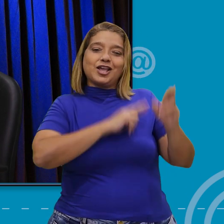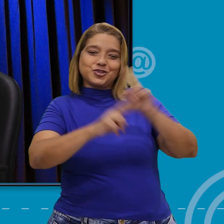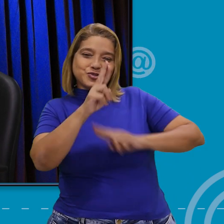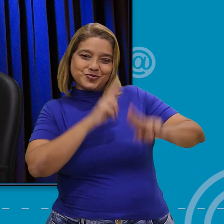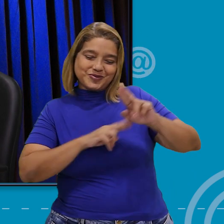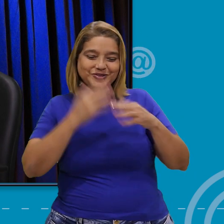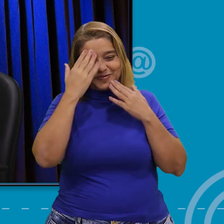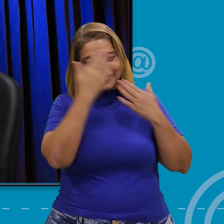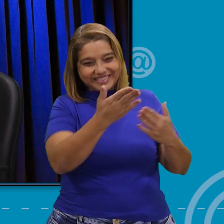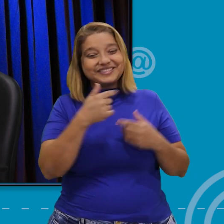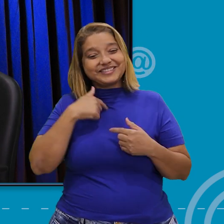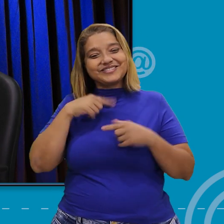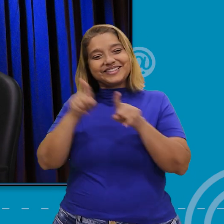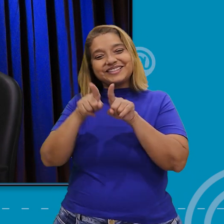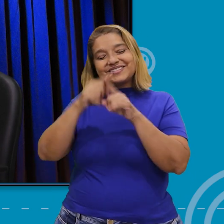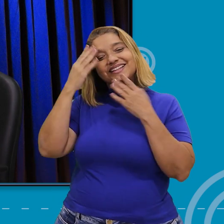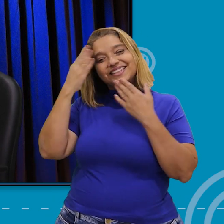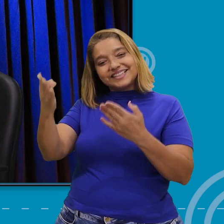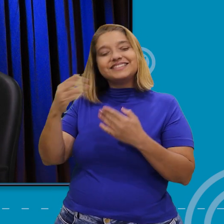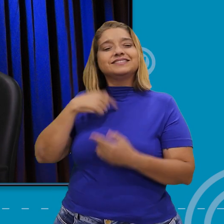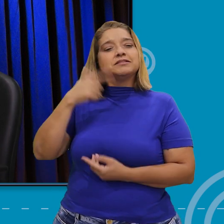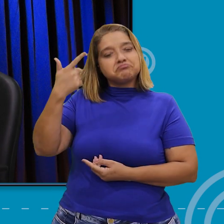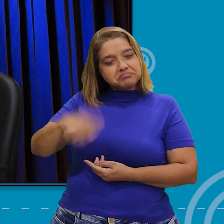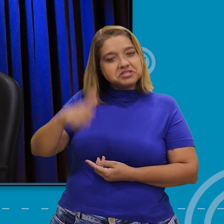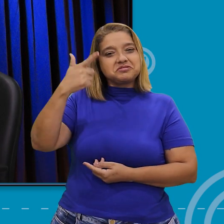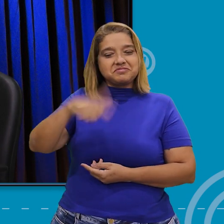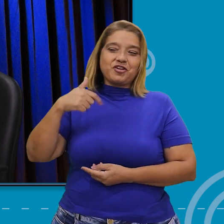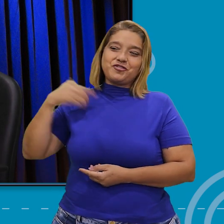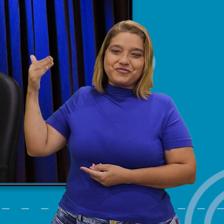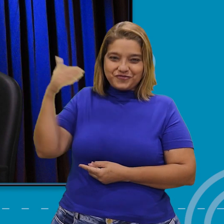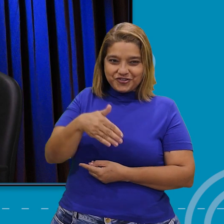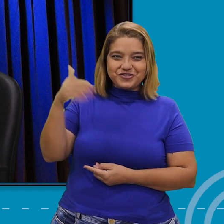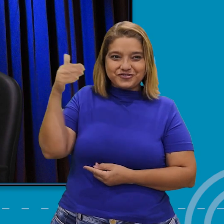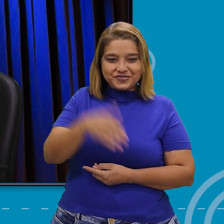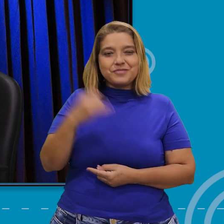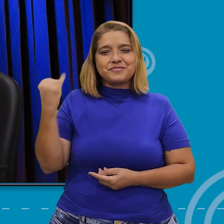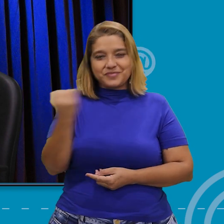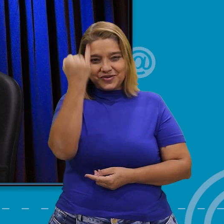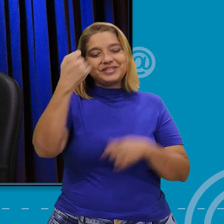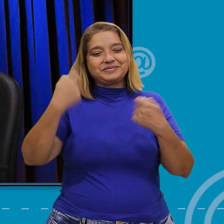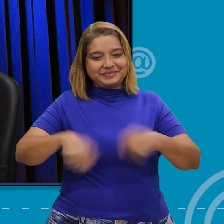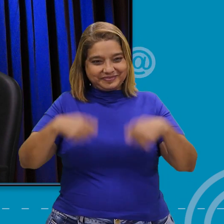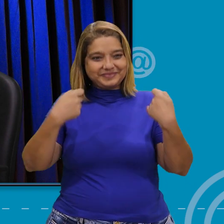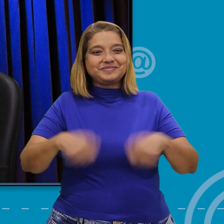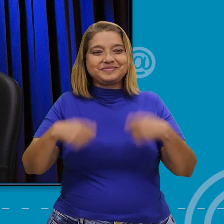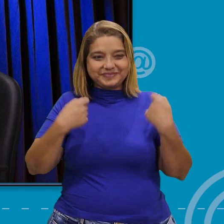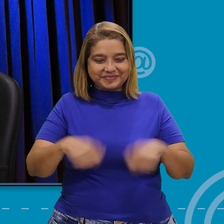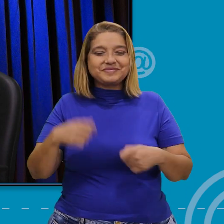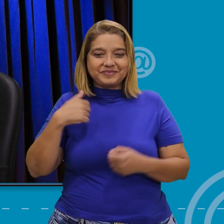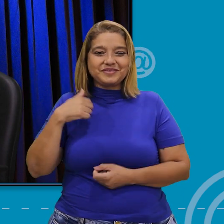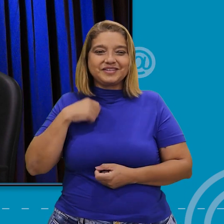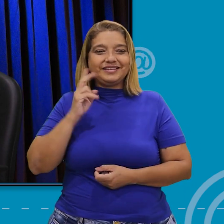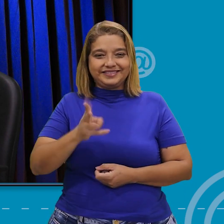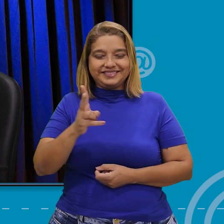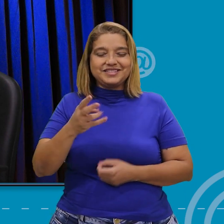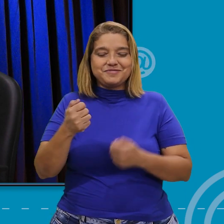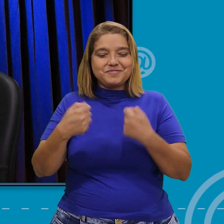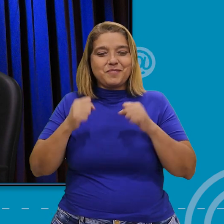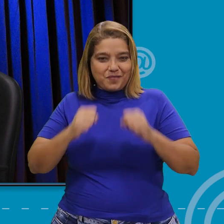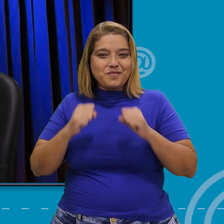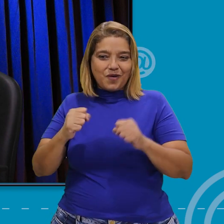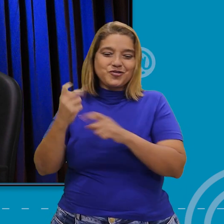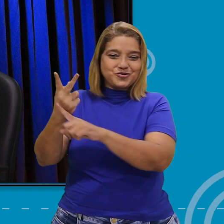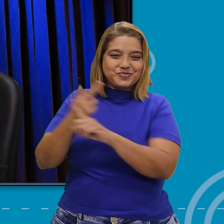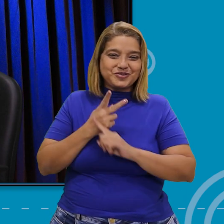novo. Obrigada, Nair. Eu que agradeço, e quantas vezes, né, até achar que é importante, é necessário o nosso retorno aqui, eu me coloco à